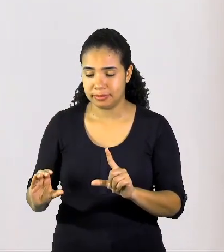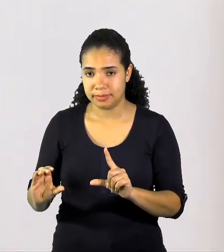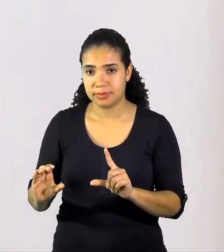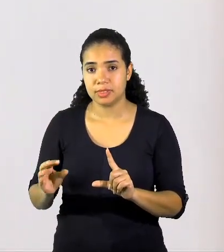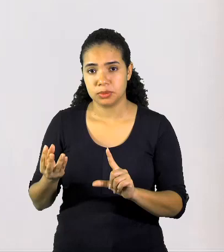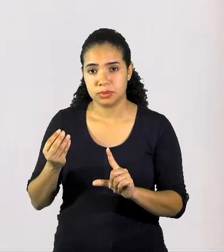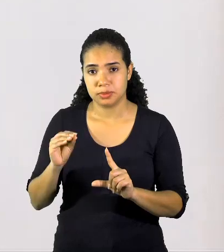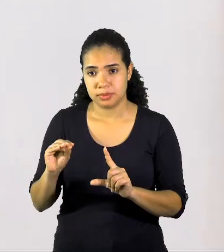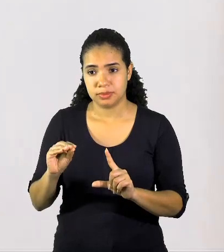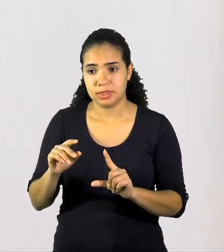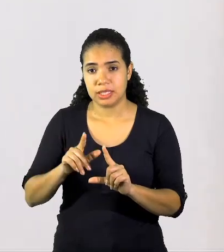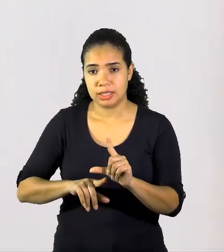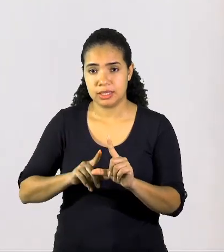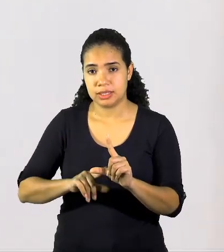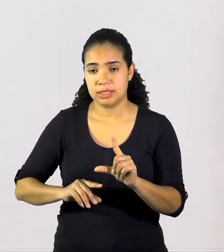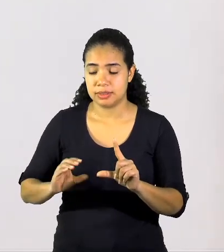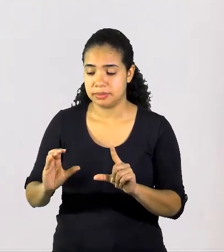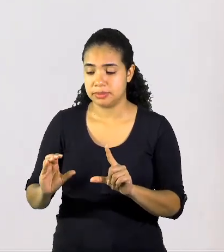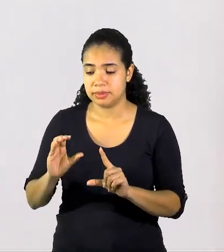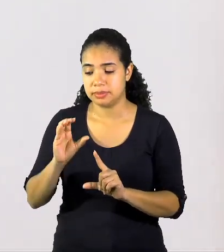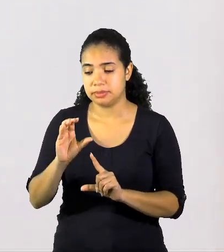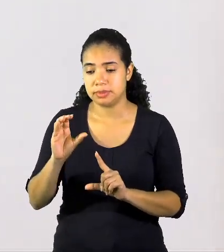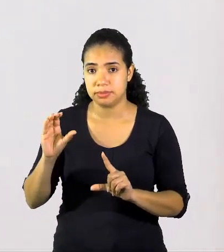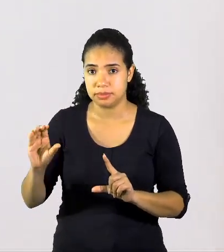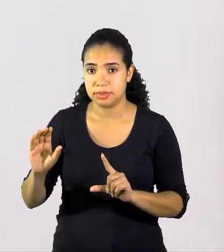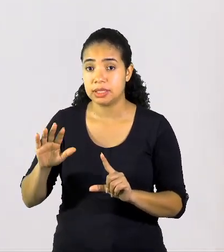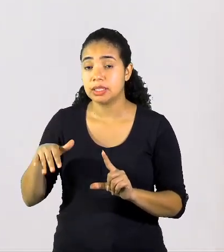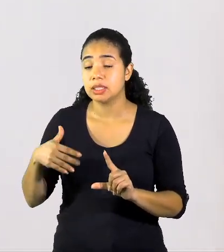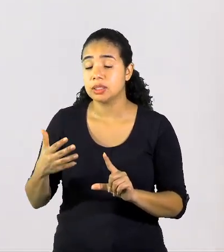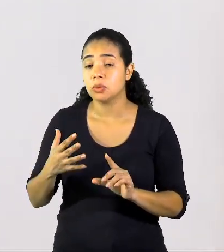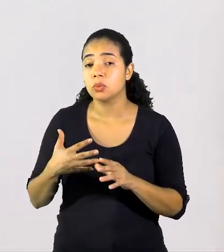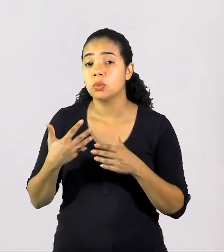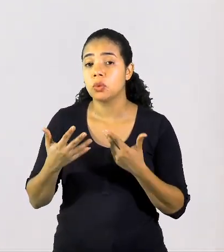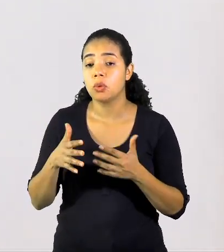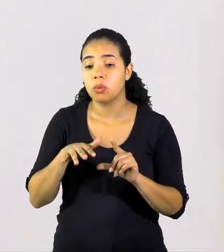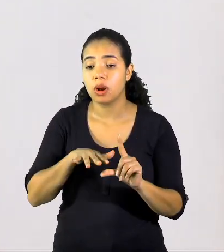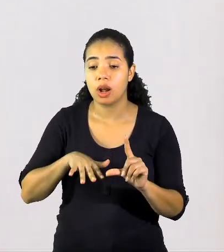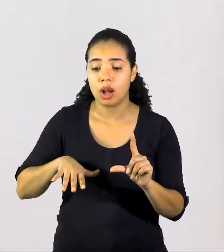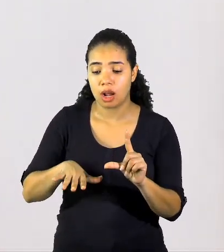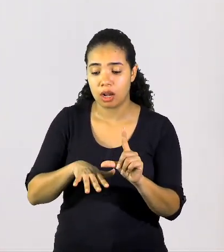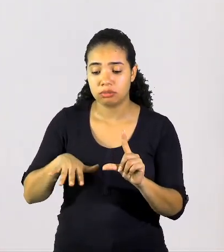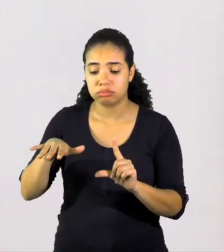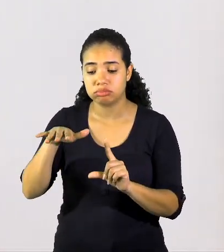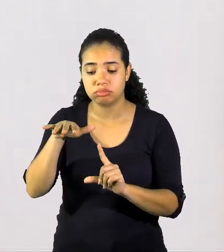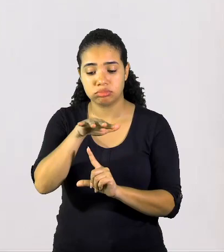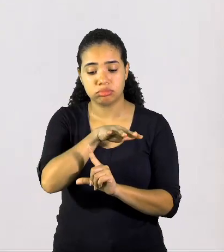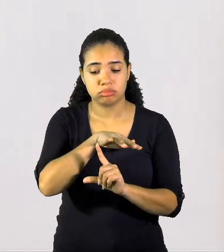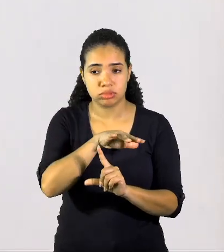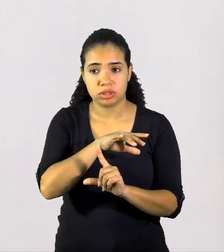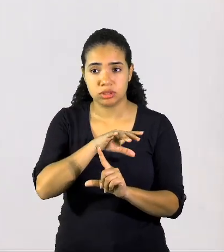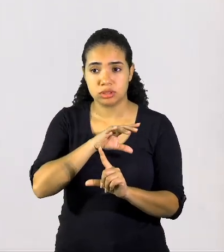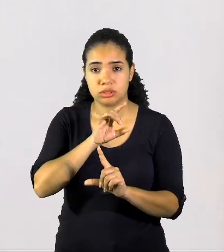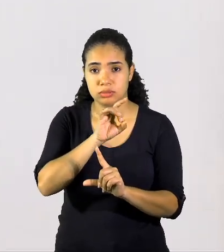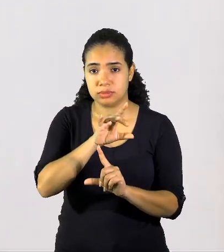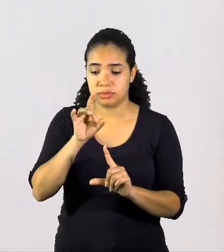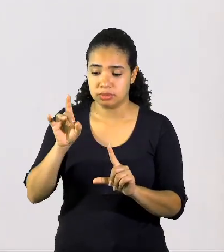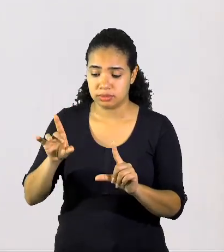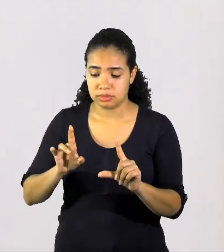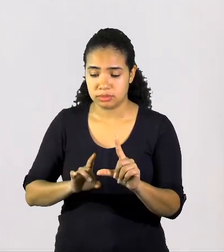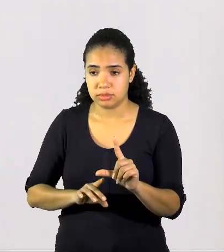ser representado pela letra C. Aqui, então, qual que vai ser a área desse meu quadrado se cada um dos lados mede